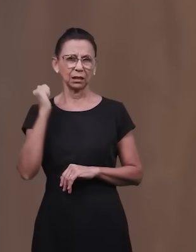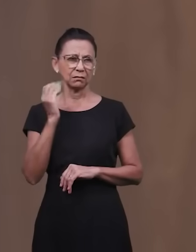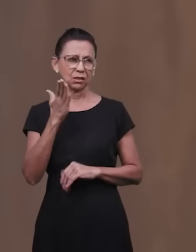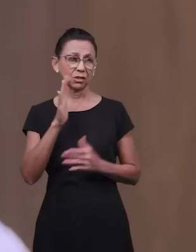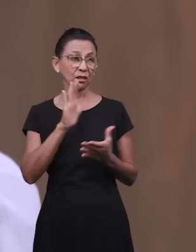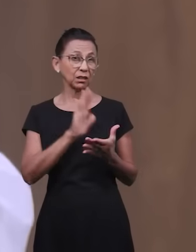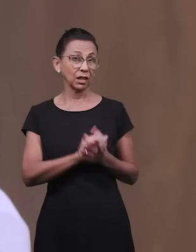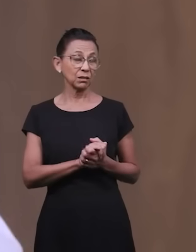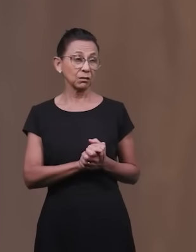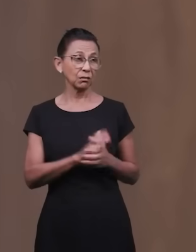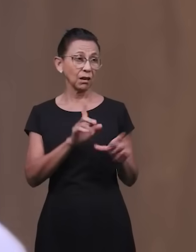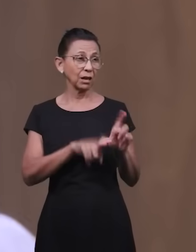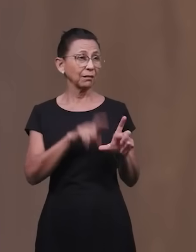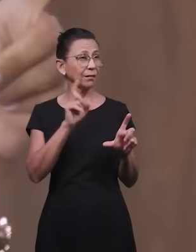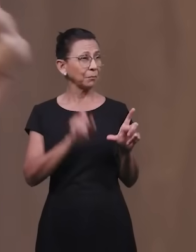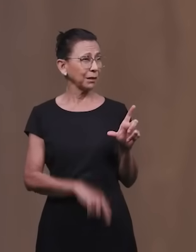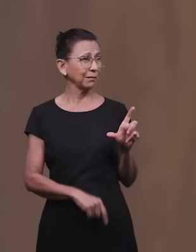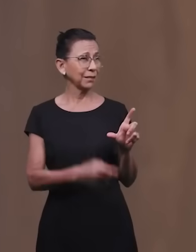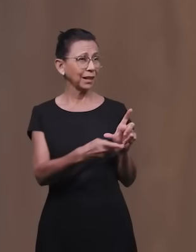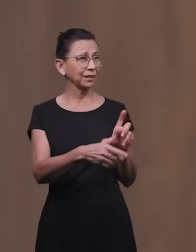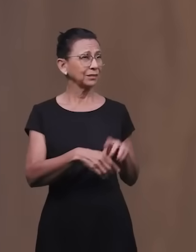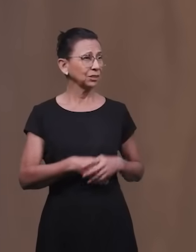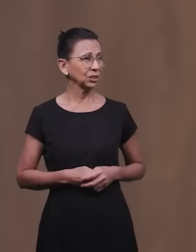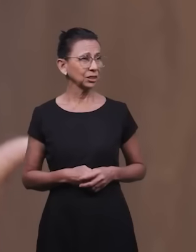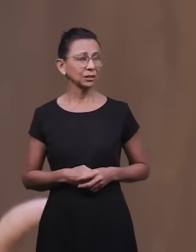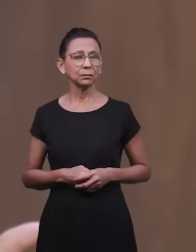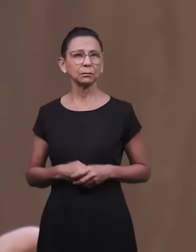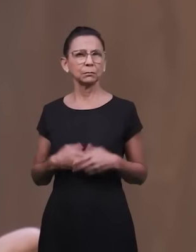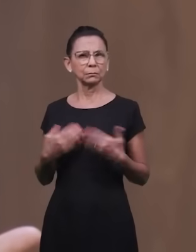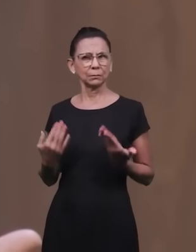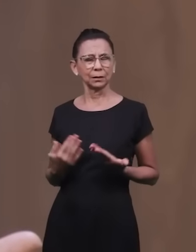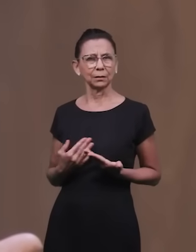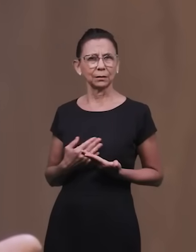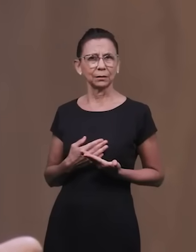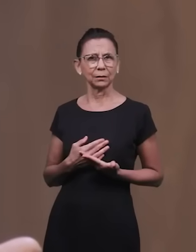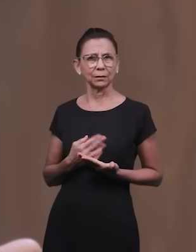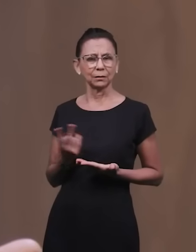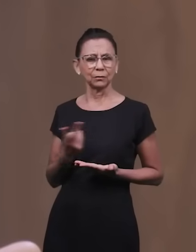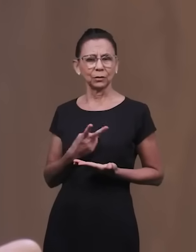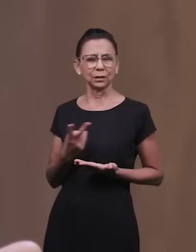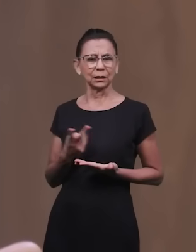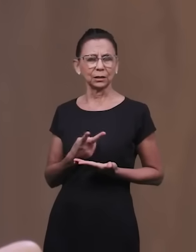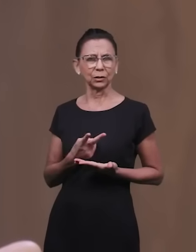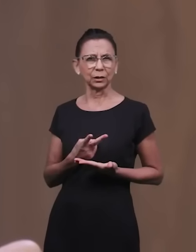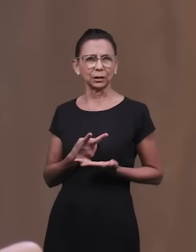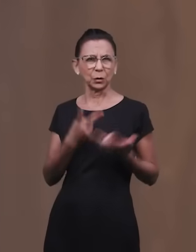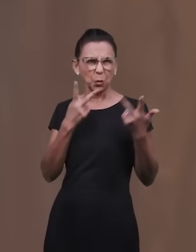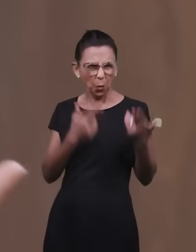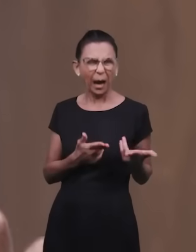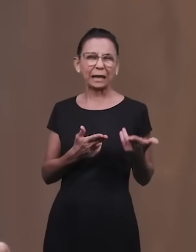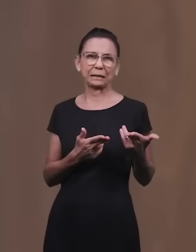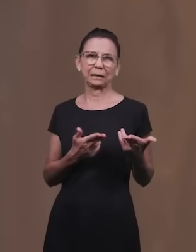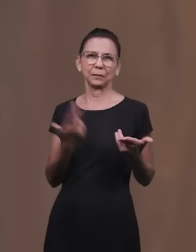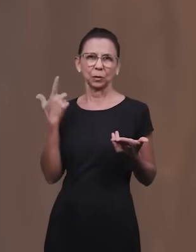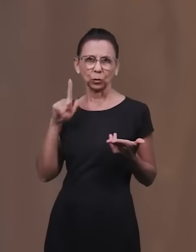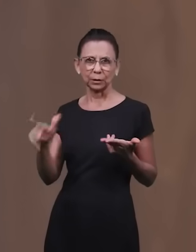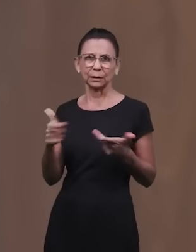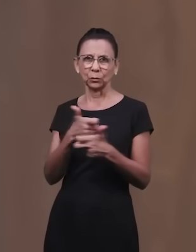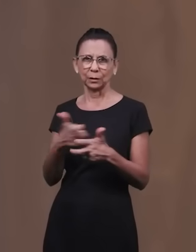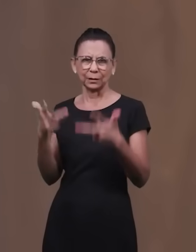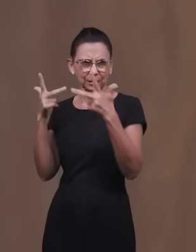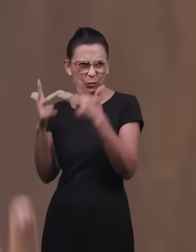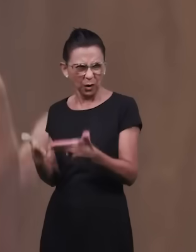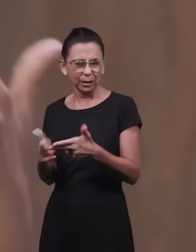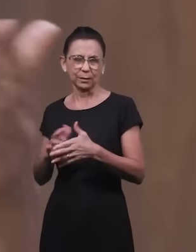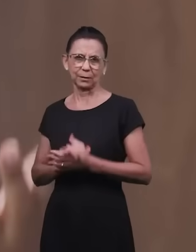a profissão, que já está casado, que está independente. Será que realmente vocês são tão semelhantes assim para conseguir a mesma coisa no